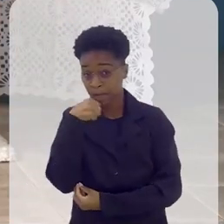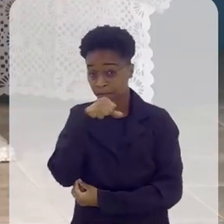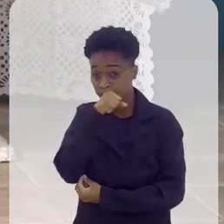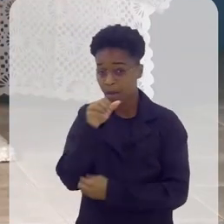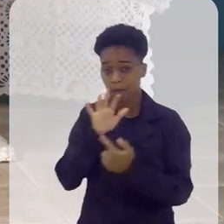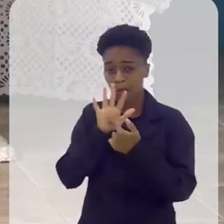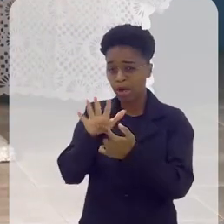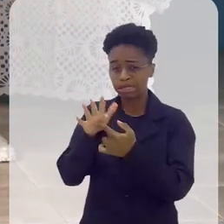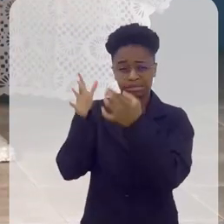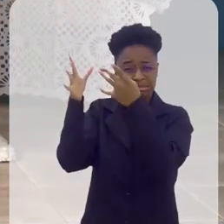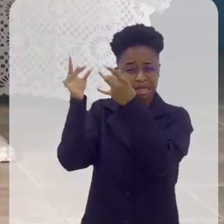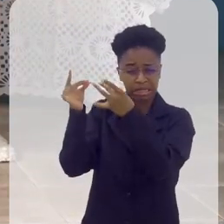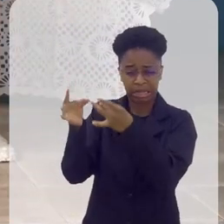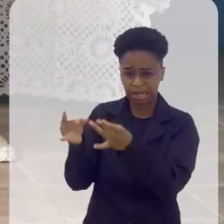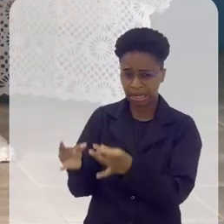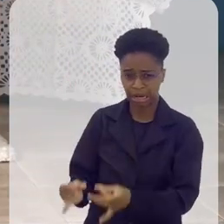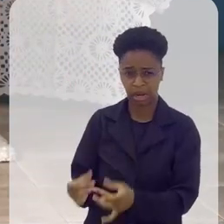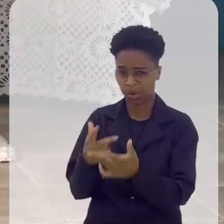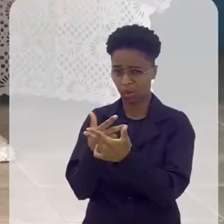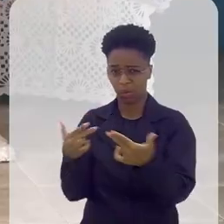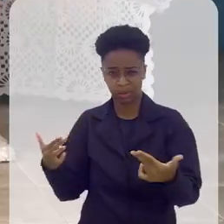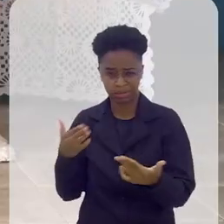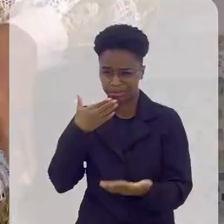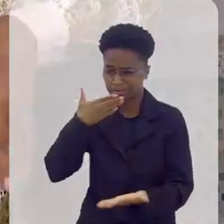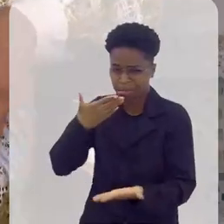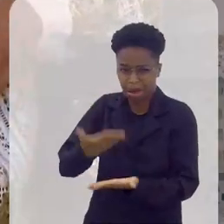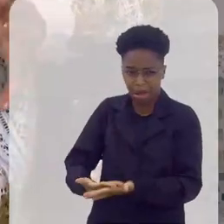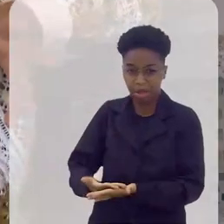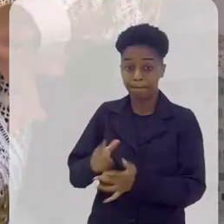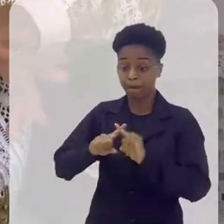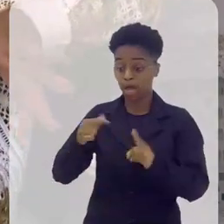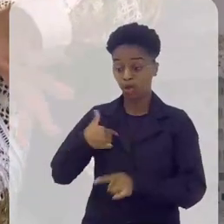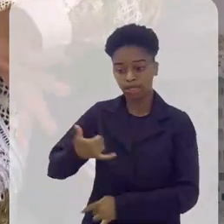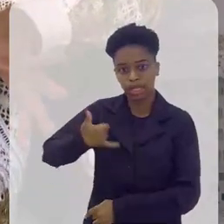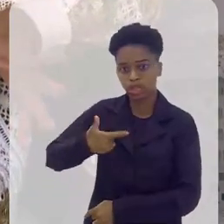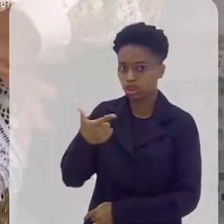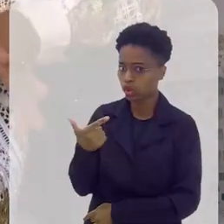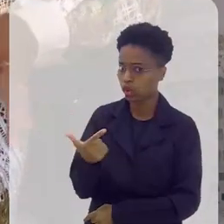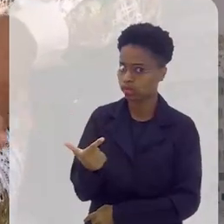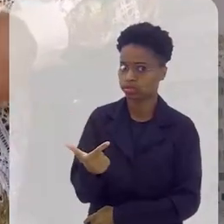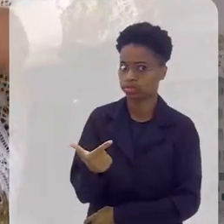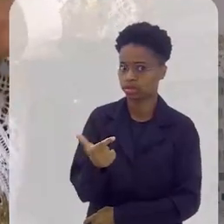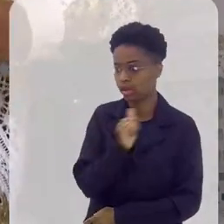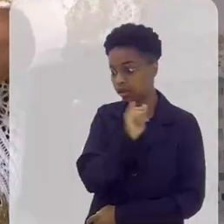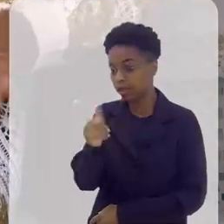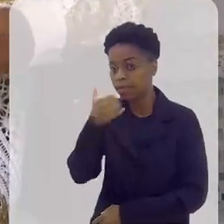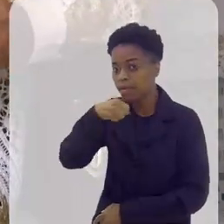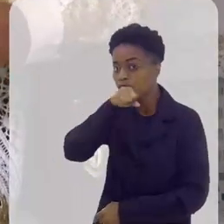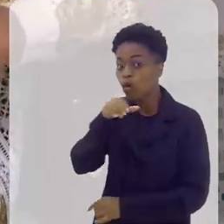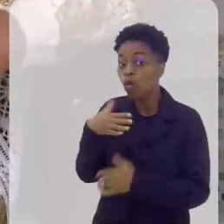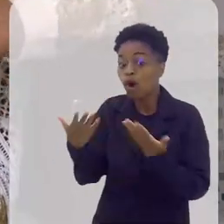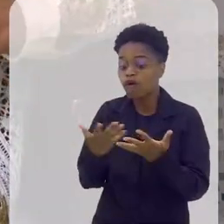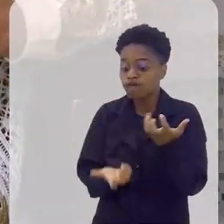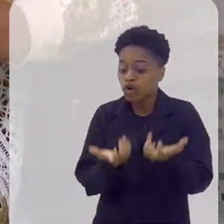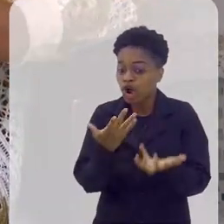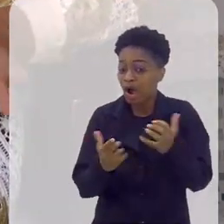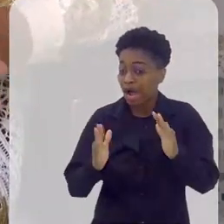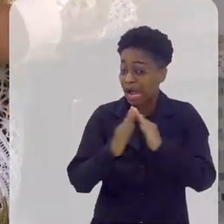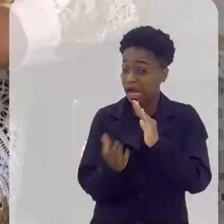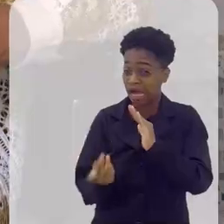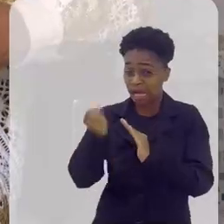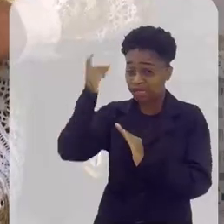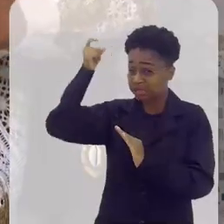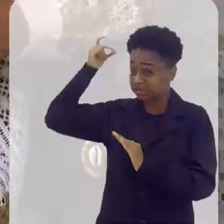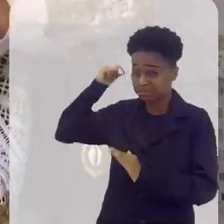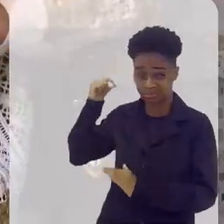para ela, faz revelações incríveis. Mas isso com 12 anos. Conseguiu dizer a ela até o fogão da